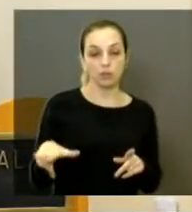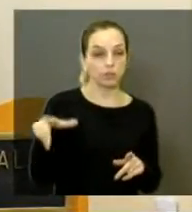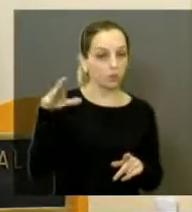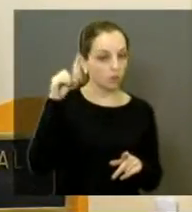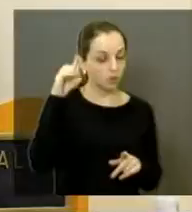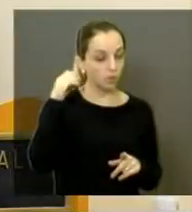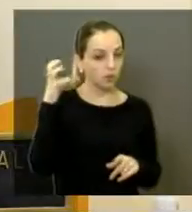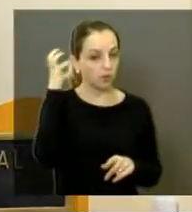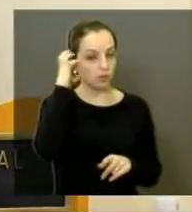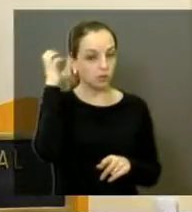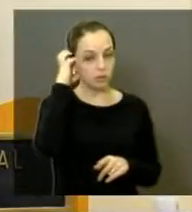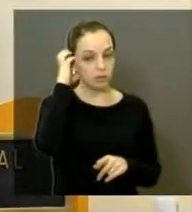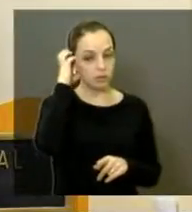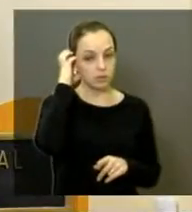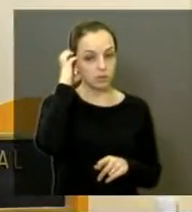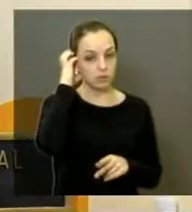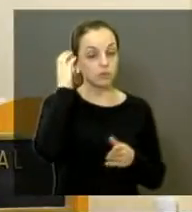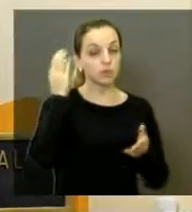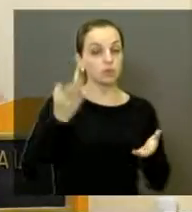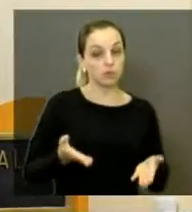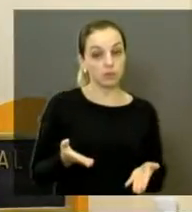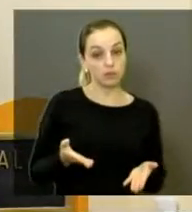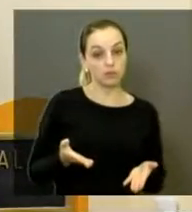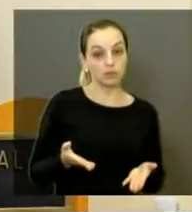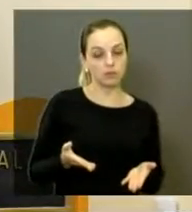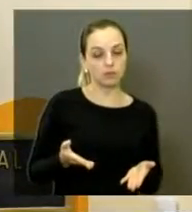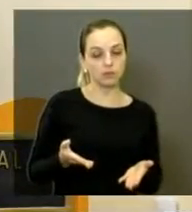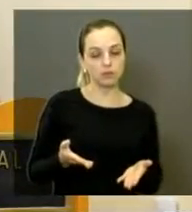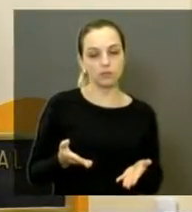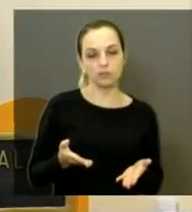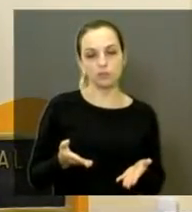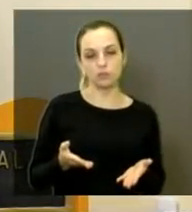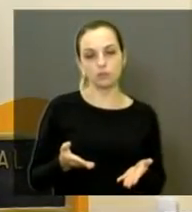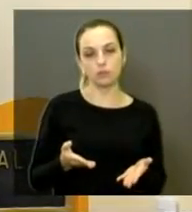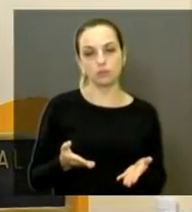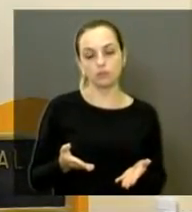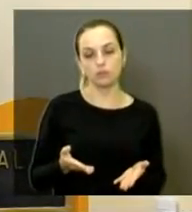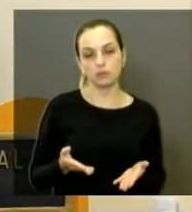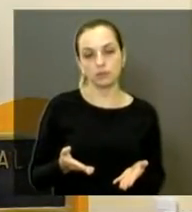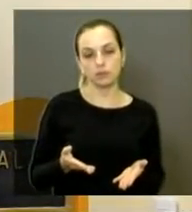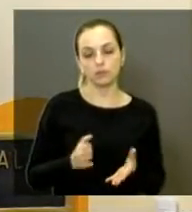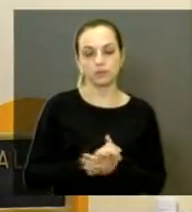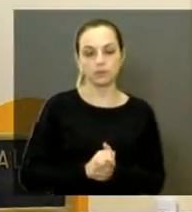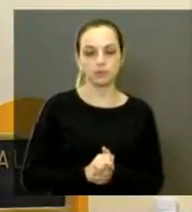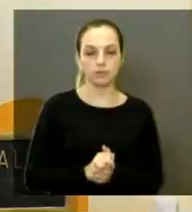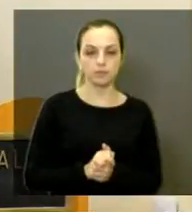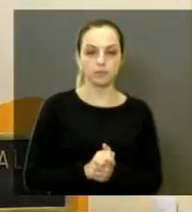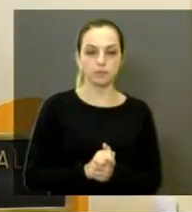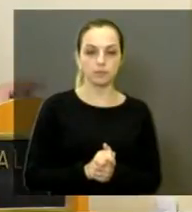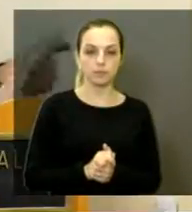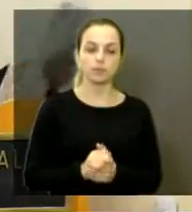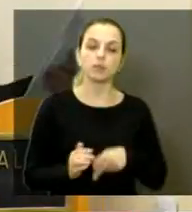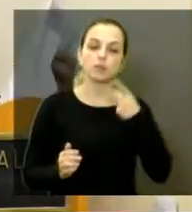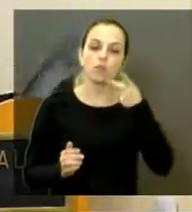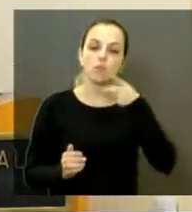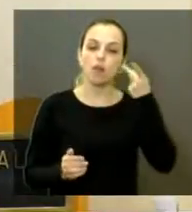rádios. Então, é só para ficar... E agora eu vou falar um pouco...